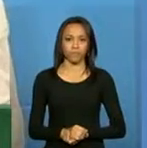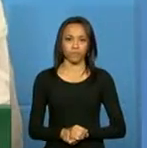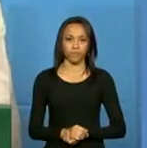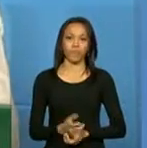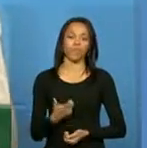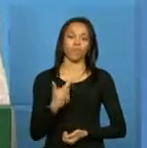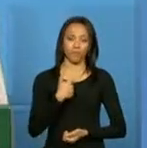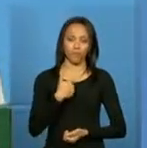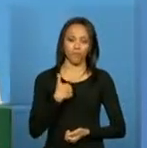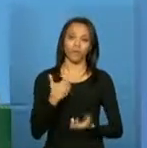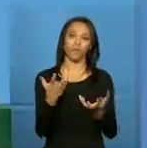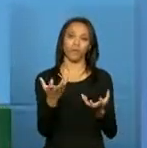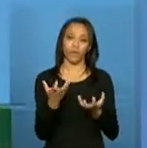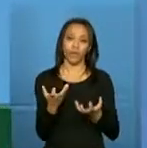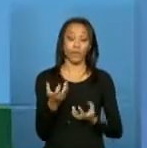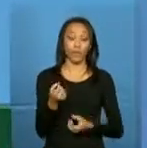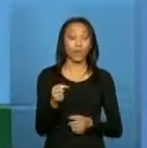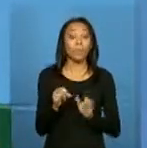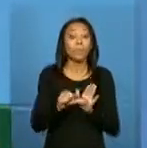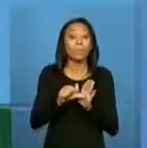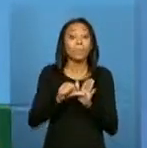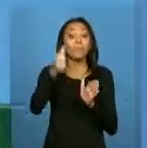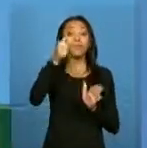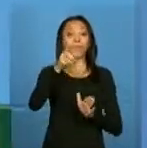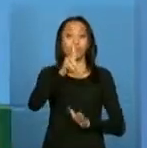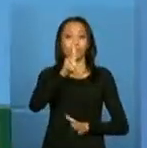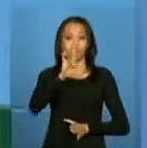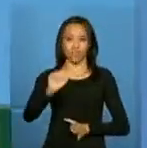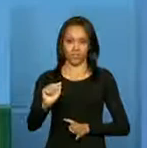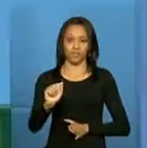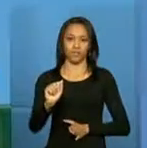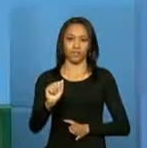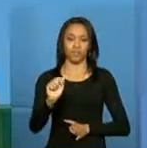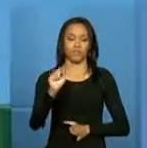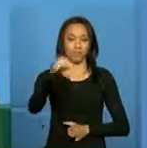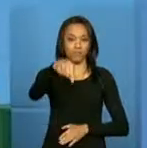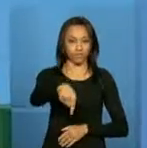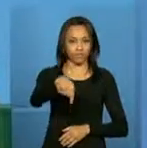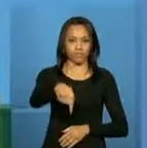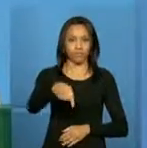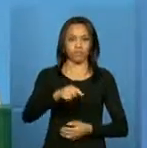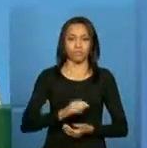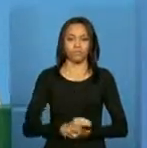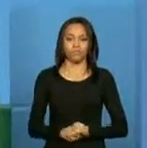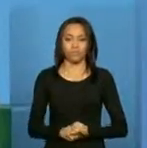Eu queria no primeiro dia. We have to counter with six